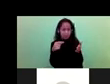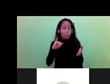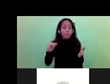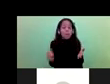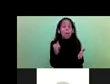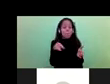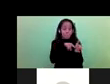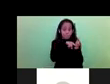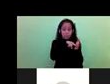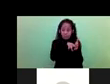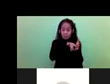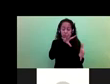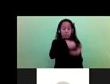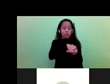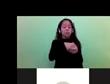explorar